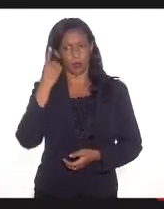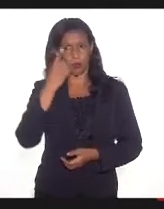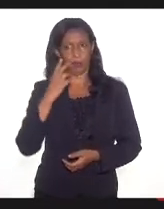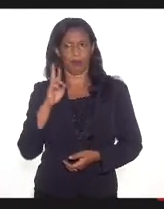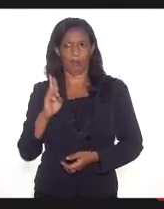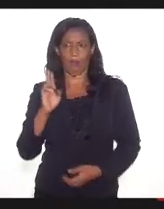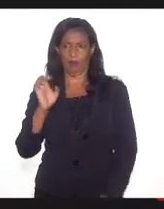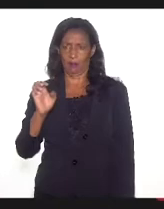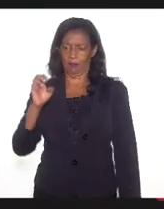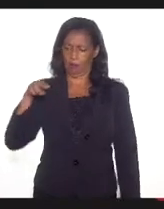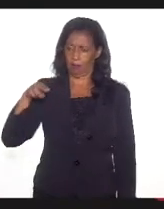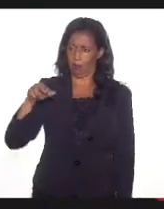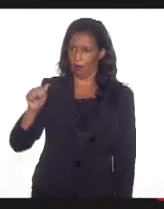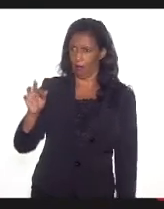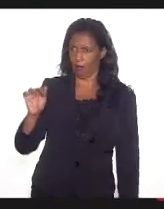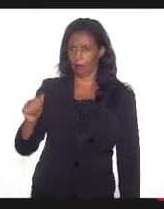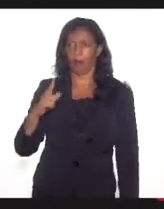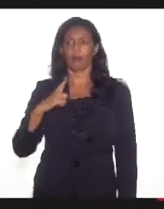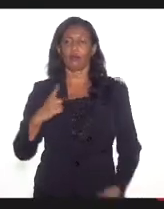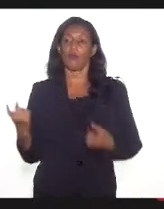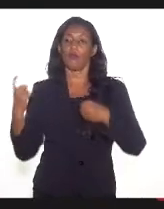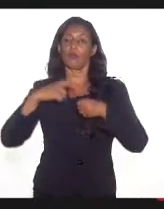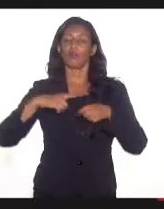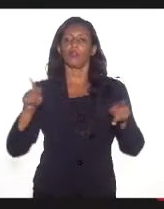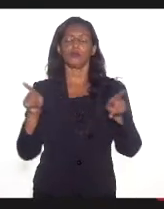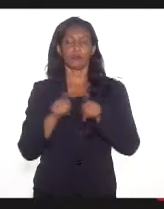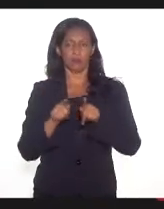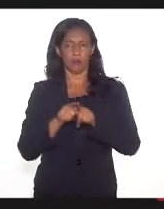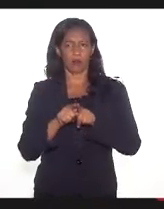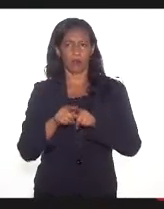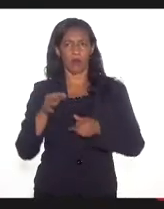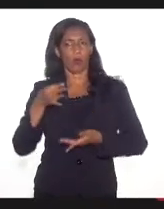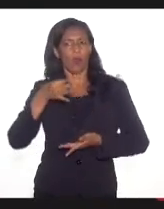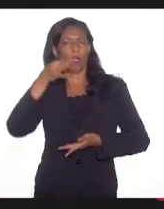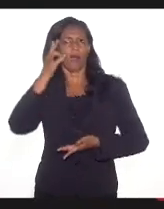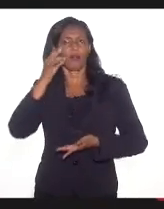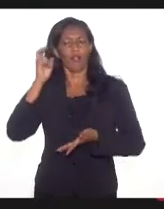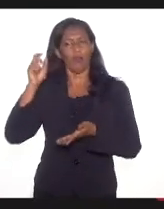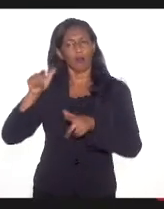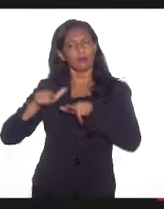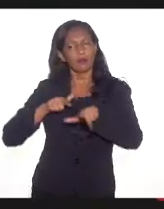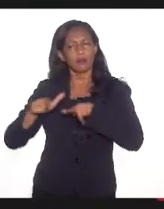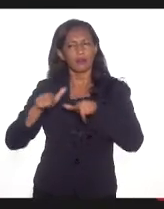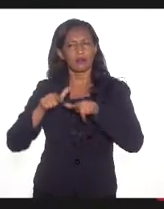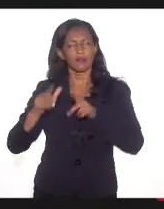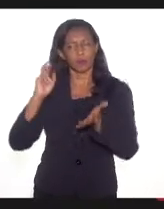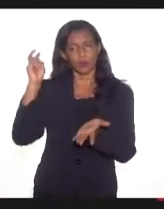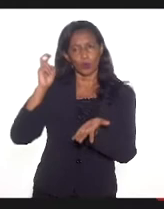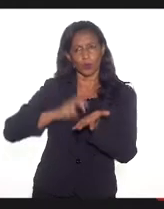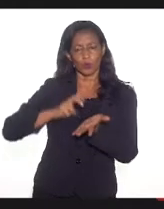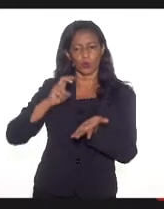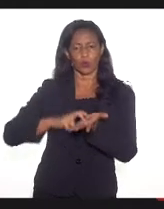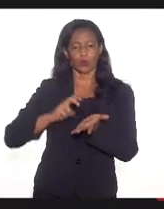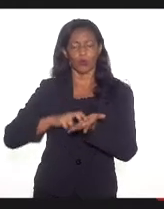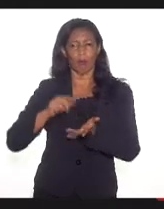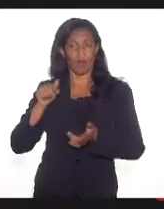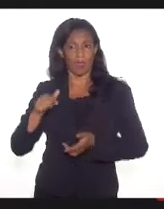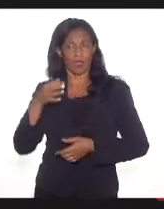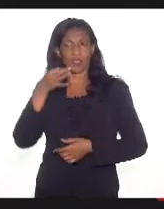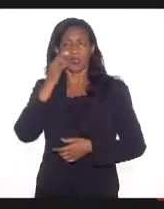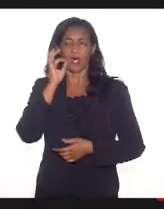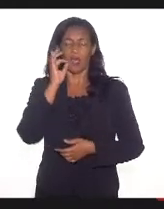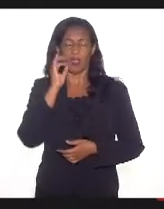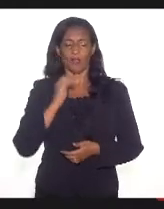agora também voltando o café do trabalhador, esse café que